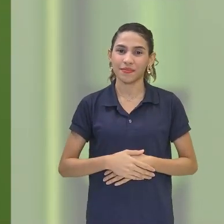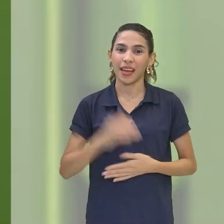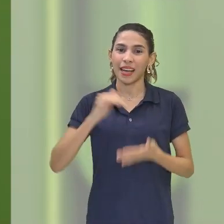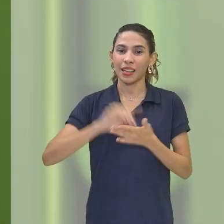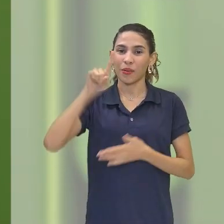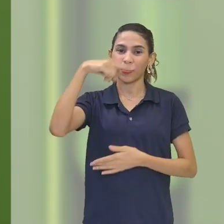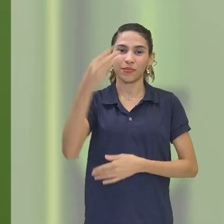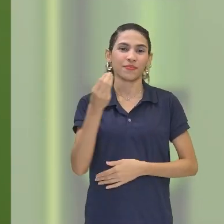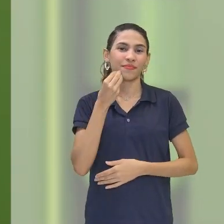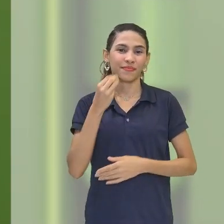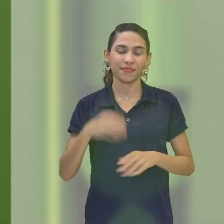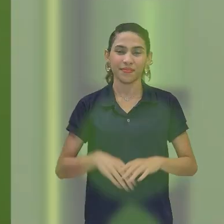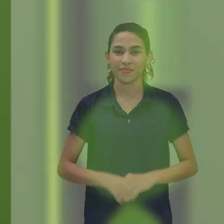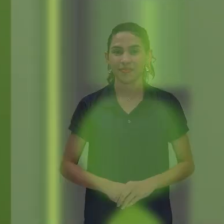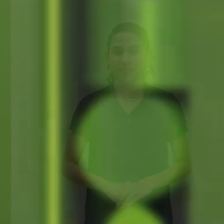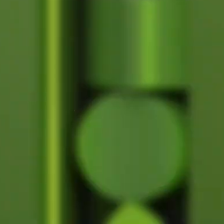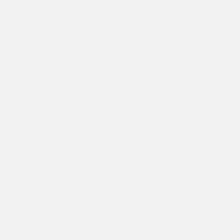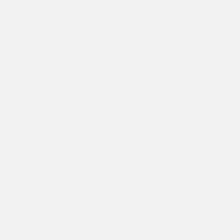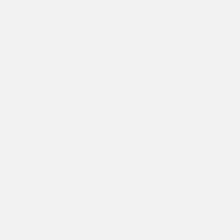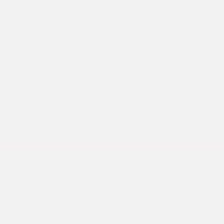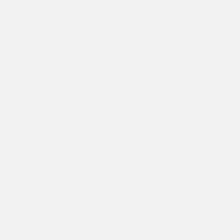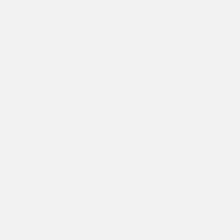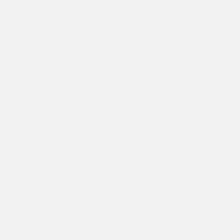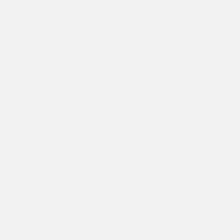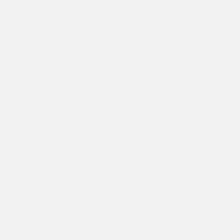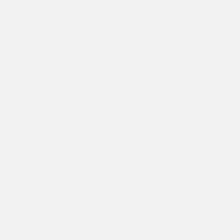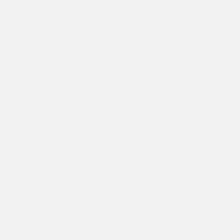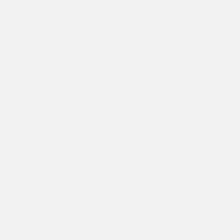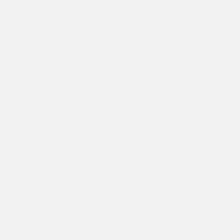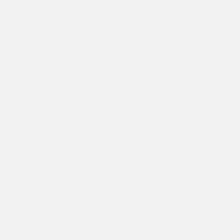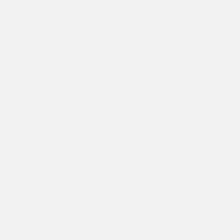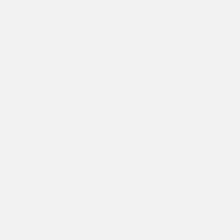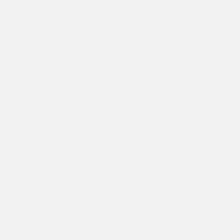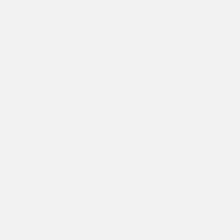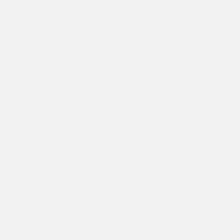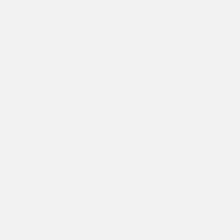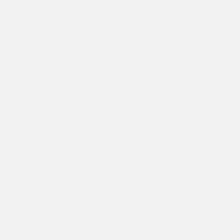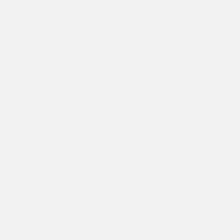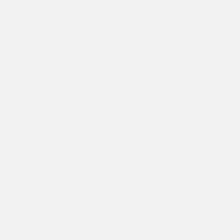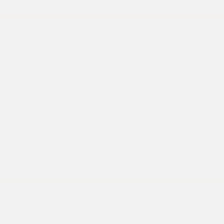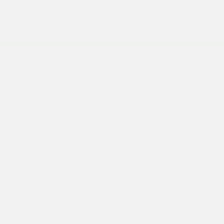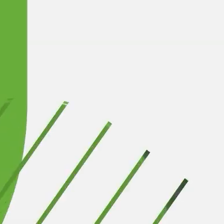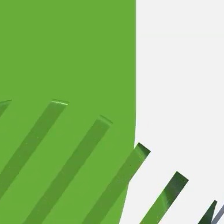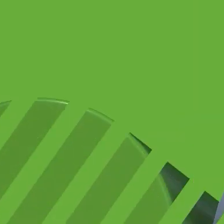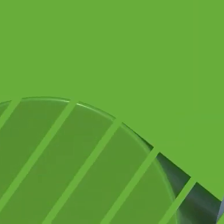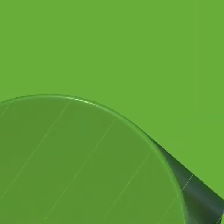e até mais.